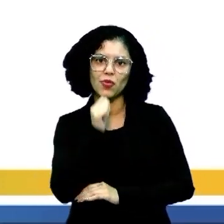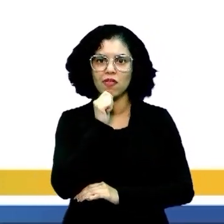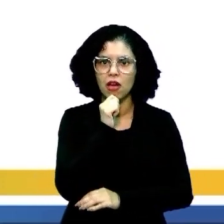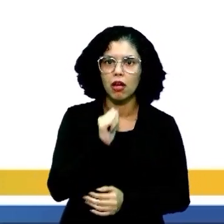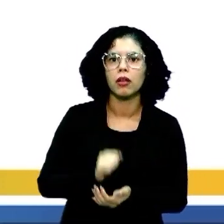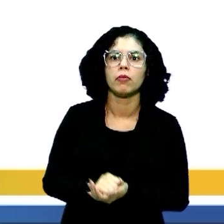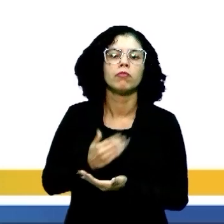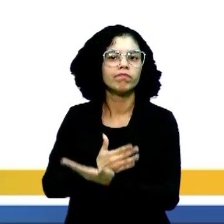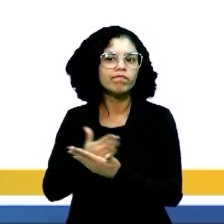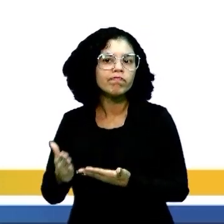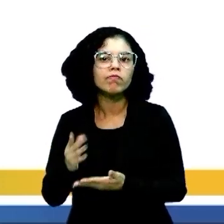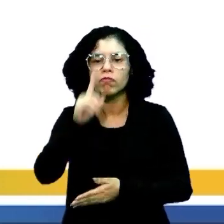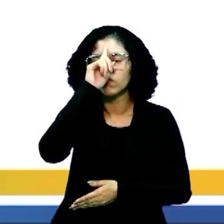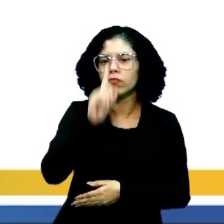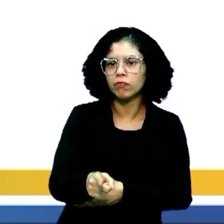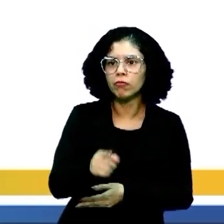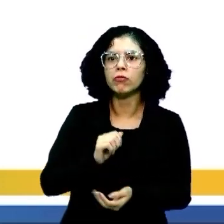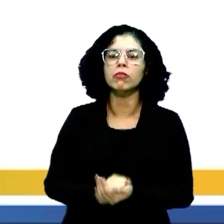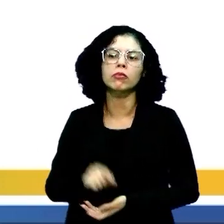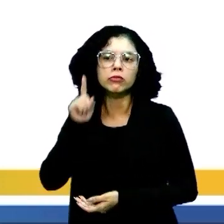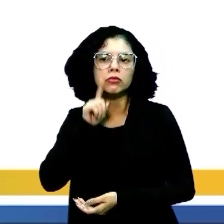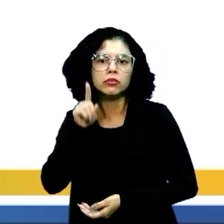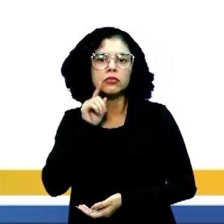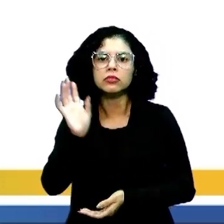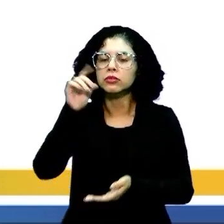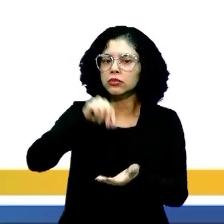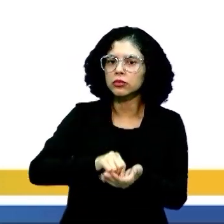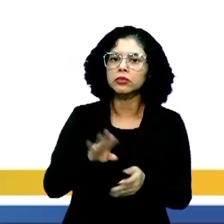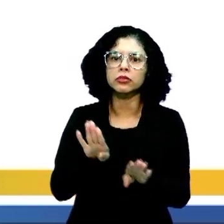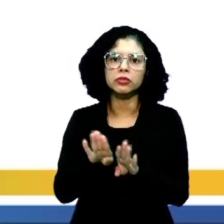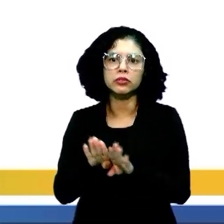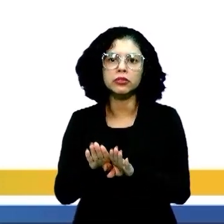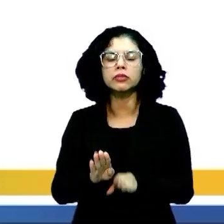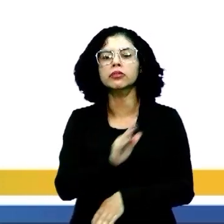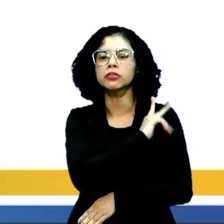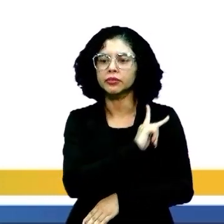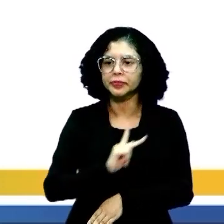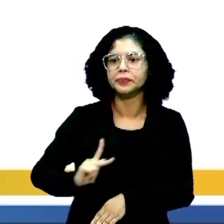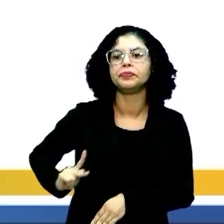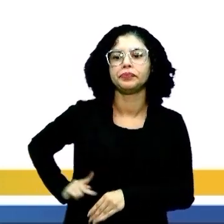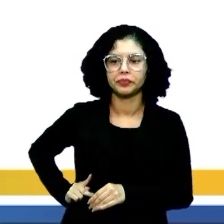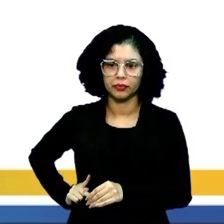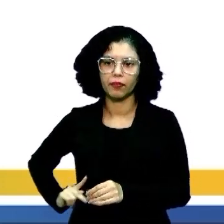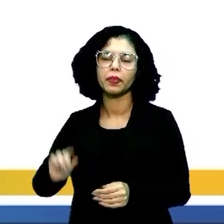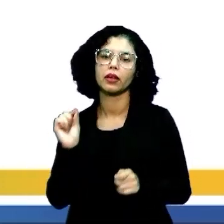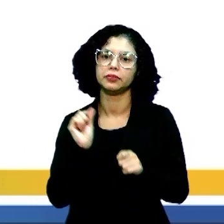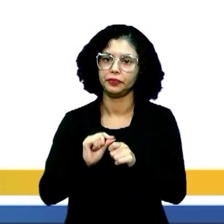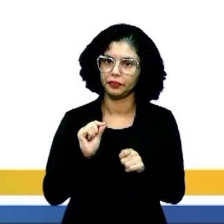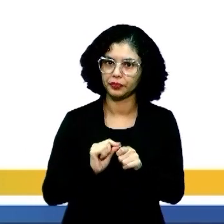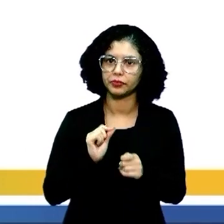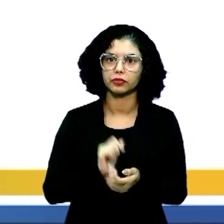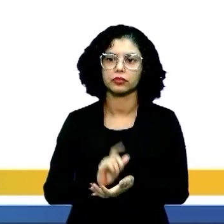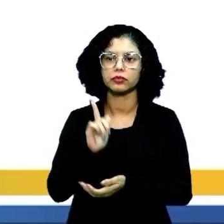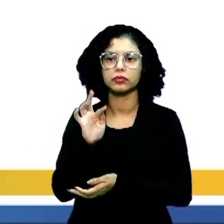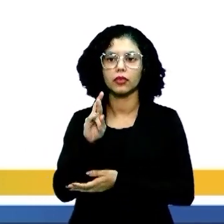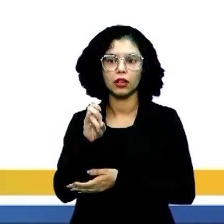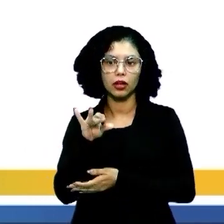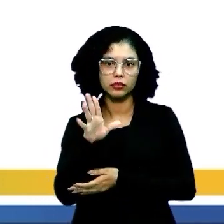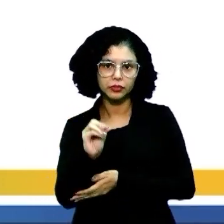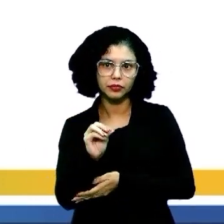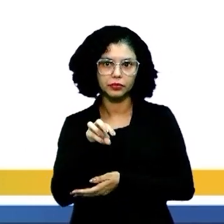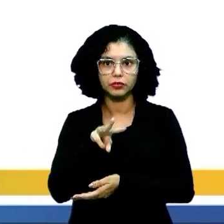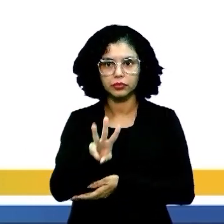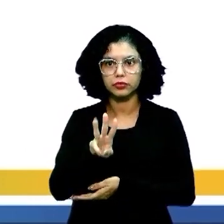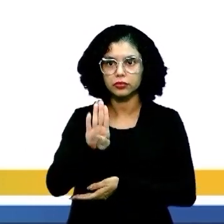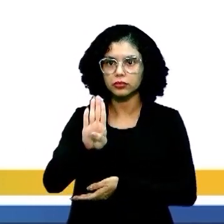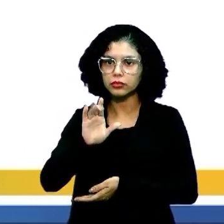Foi uma iniciativa militar dos Estados Unidos, partiu dos Estados Unidos e foi realizada pelo presidente W.